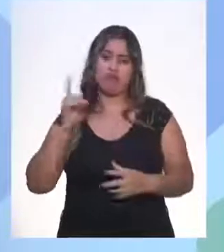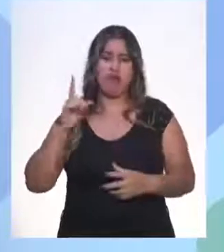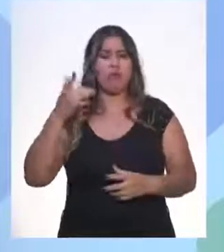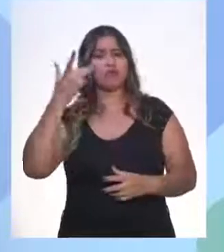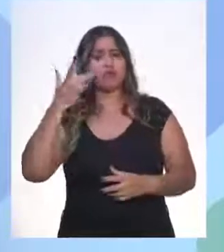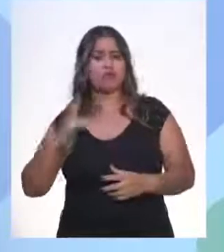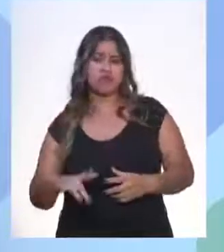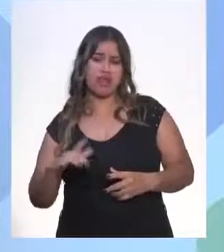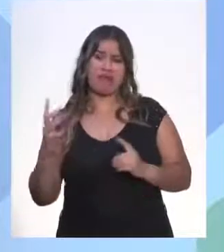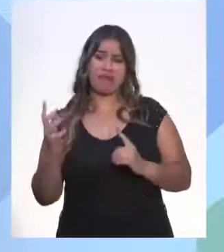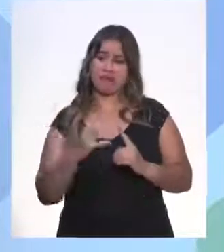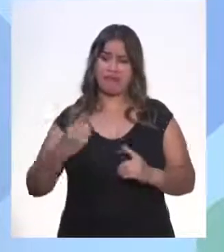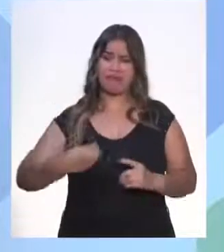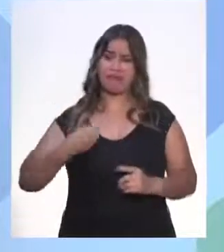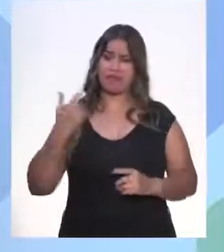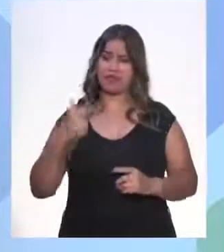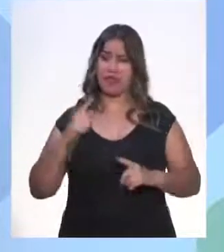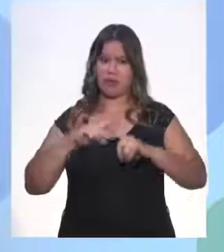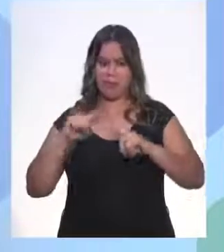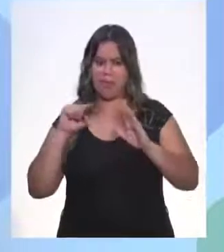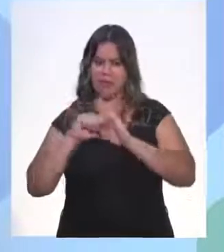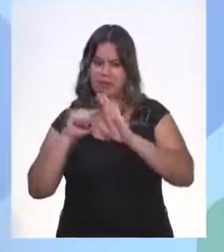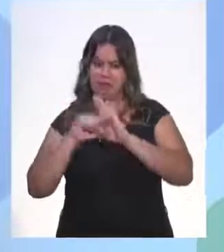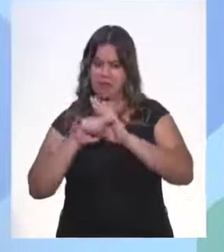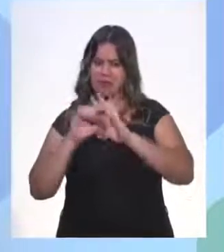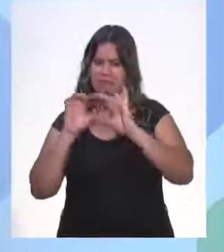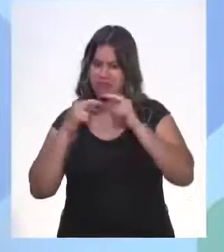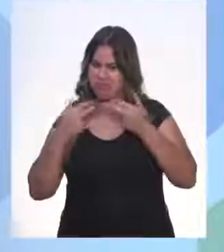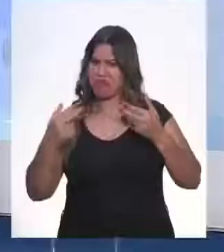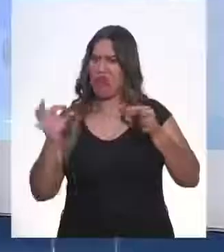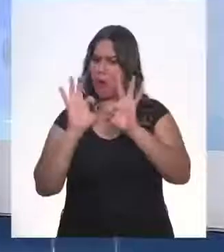muito na vida deles, mas as perguntas aqui, ó, foram muito boas.